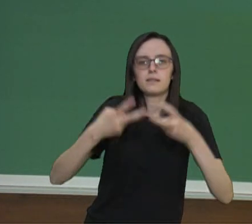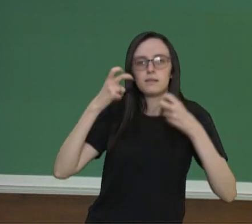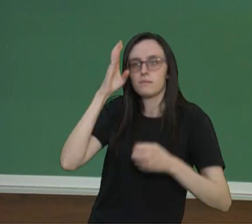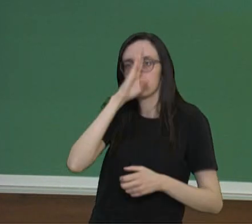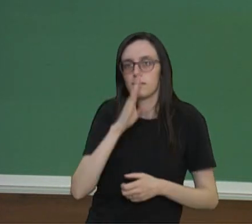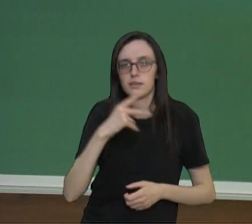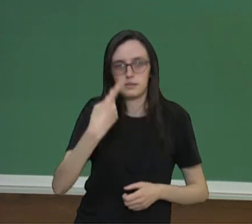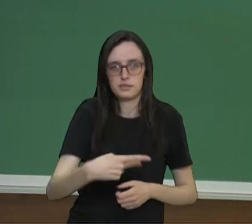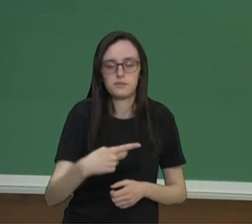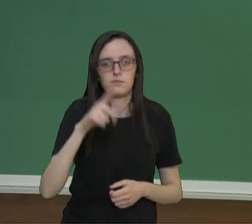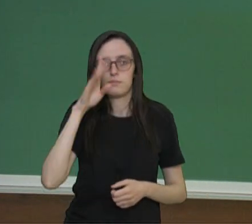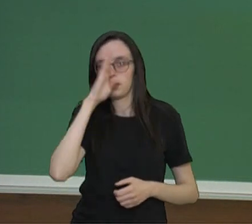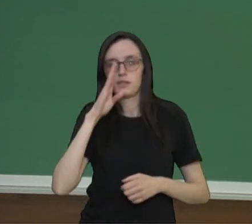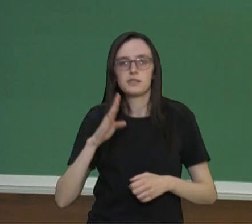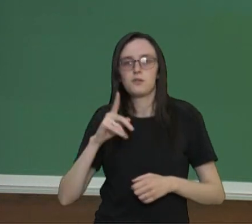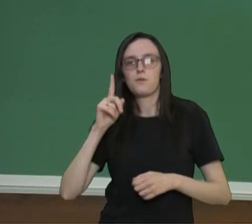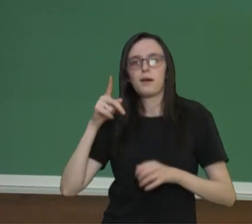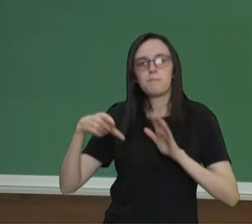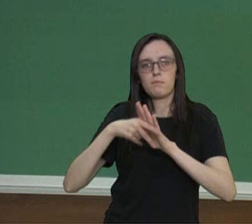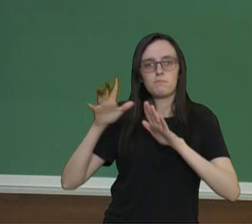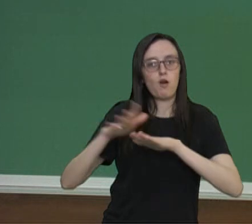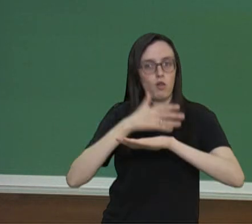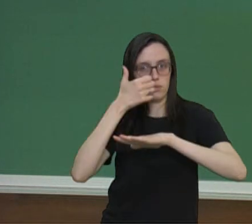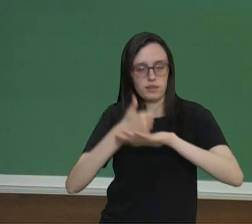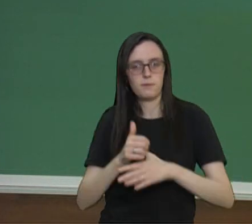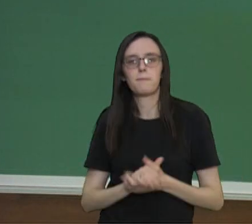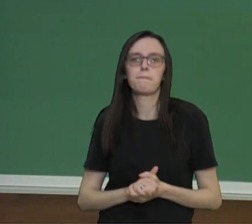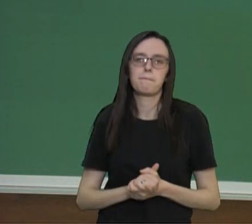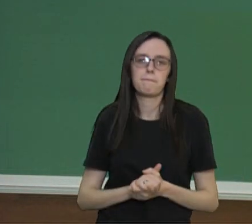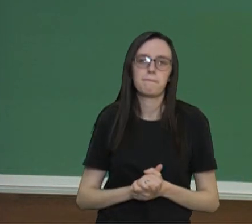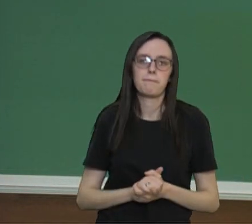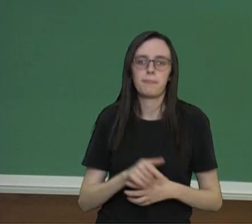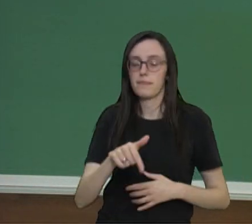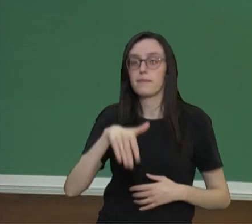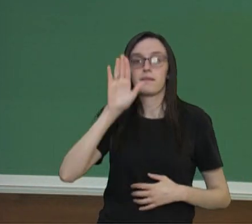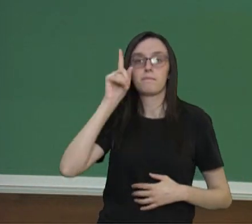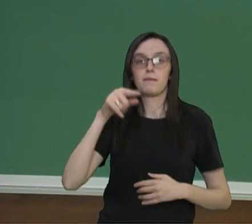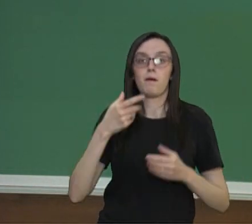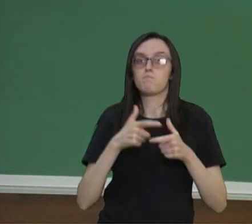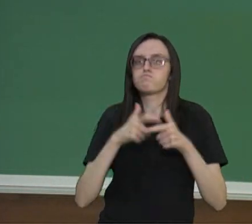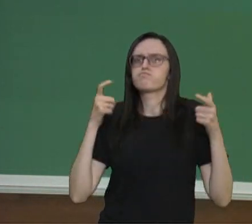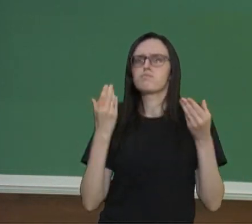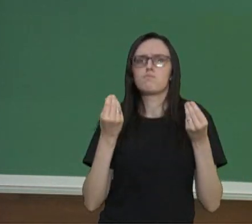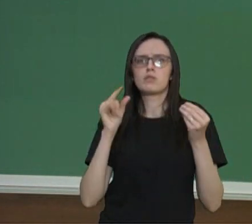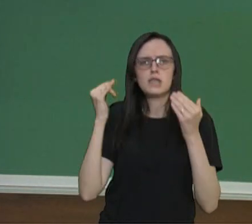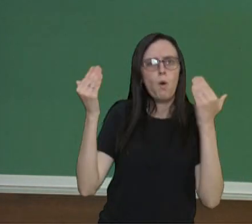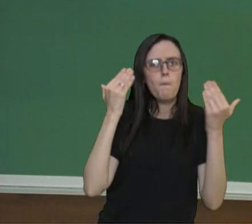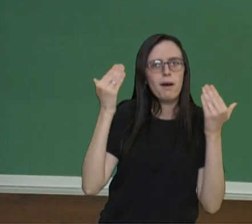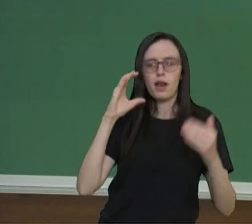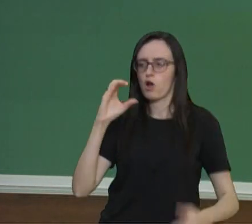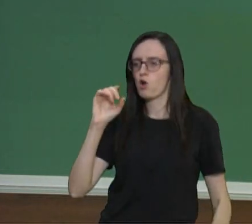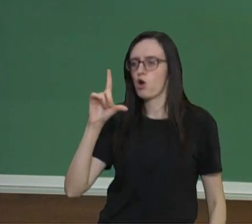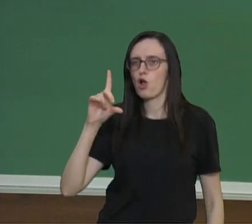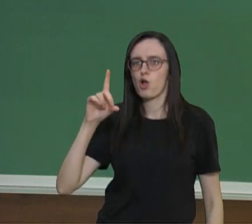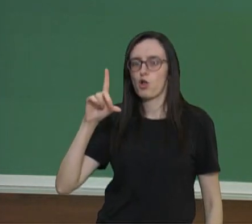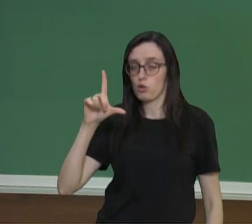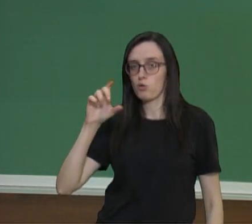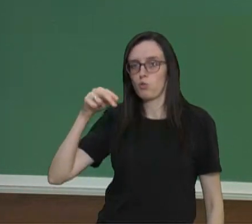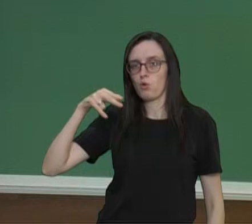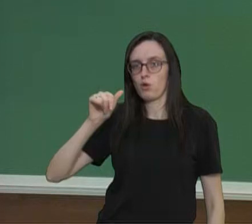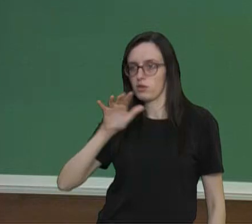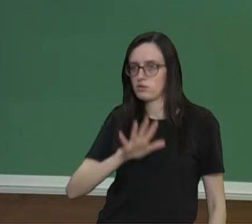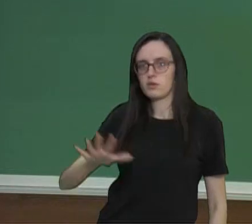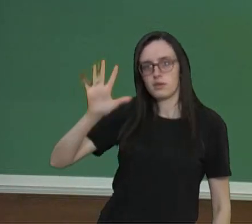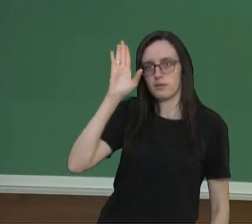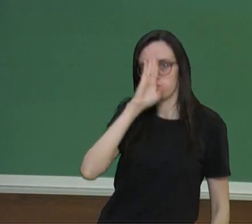Brasil colonial. Então é uma cidade enorme para os padrões da colônia. As principais lideranças